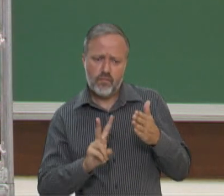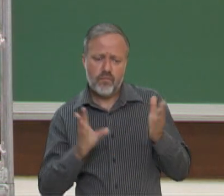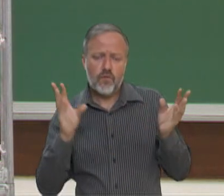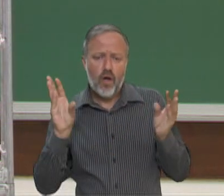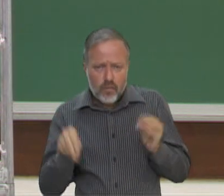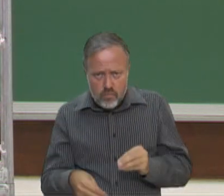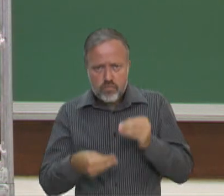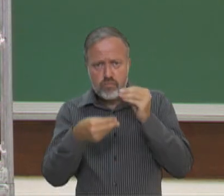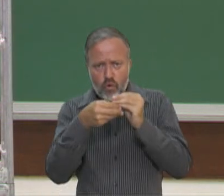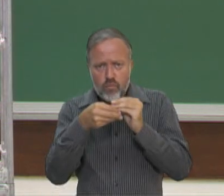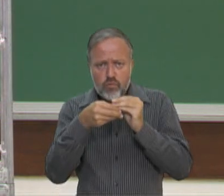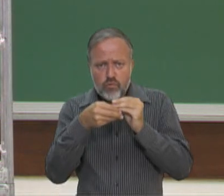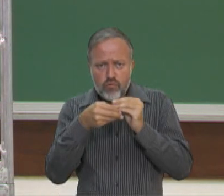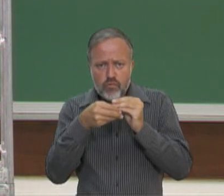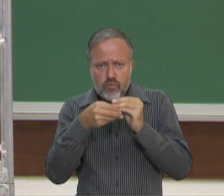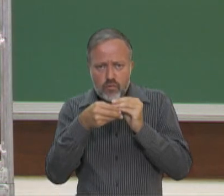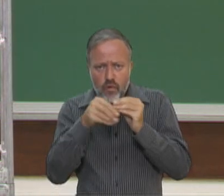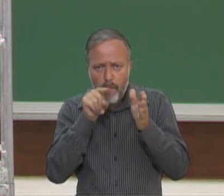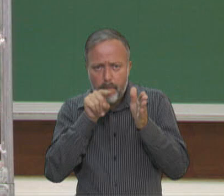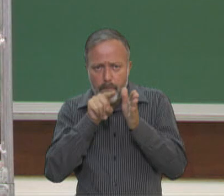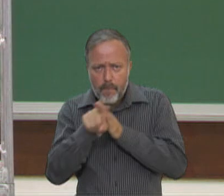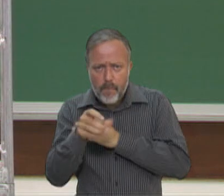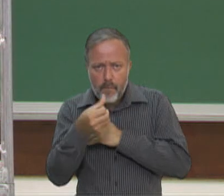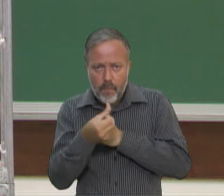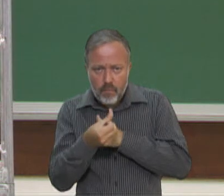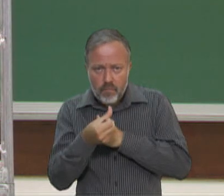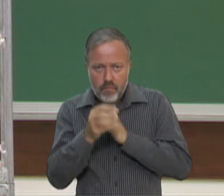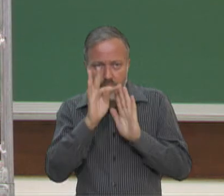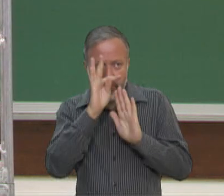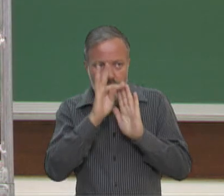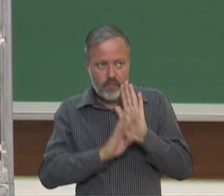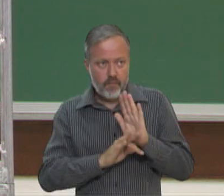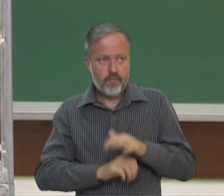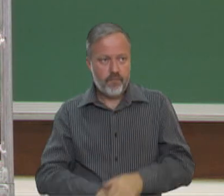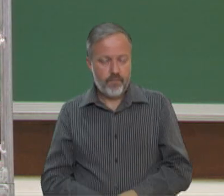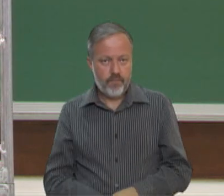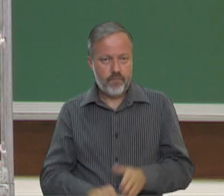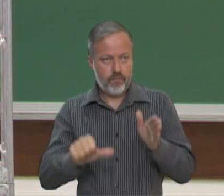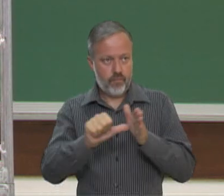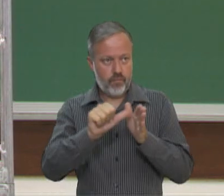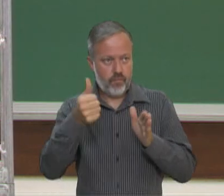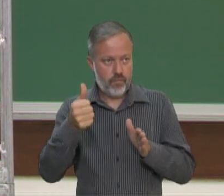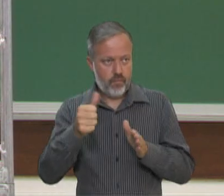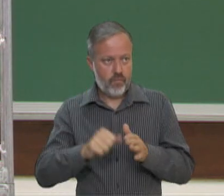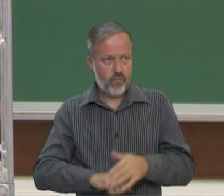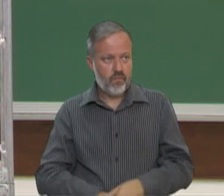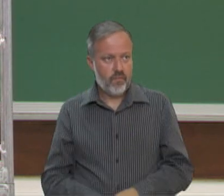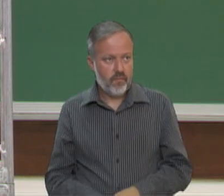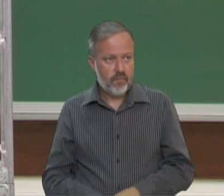perguntas ali encontradas no texto. Vamos lá. Primeiro,